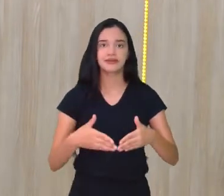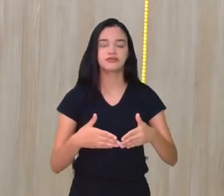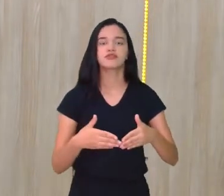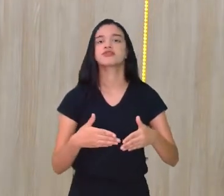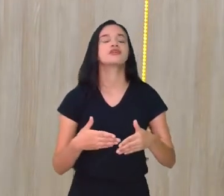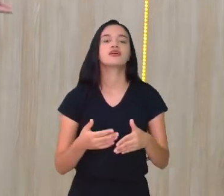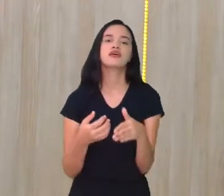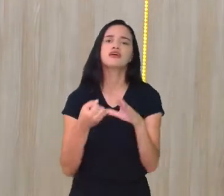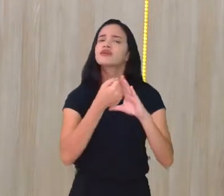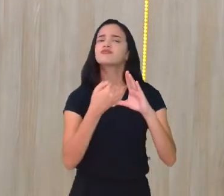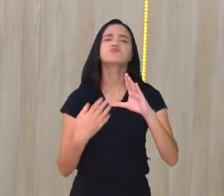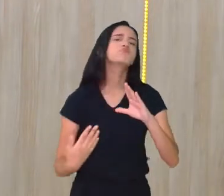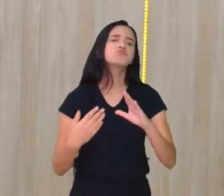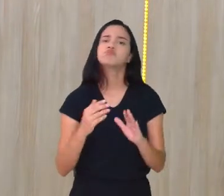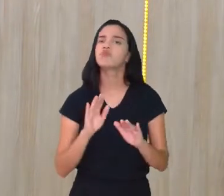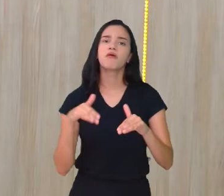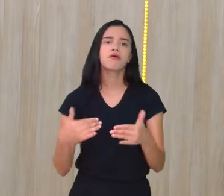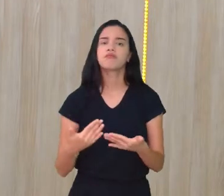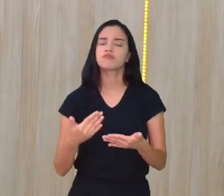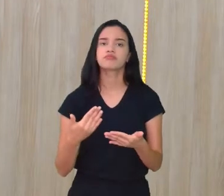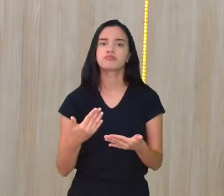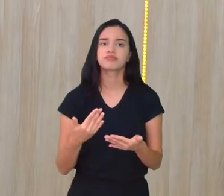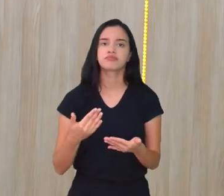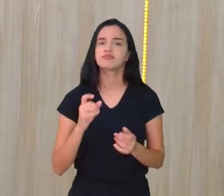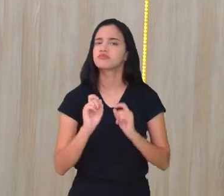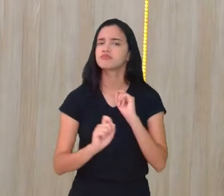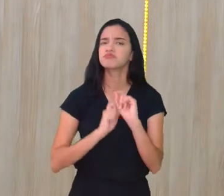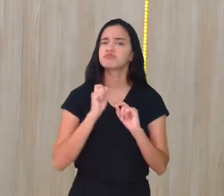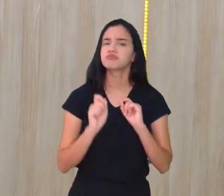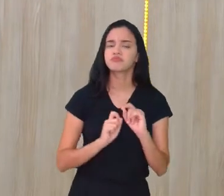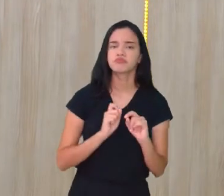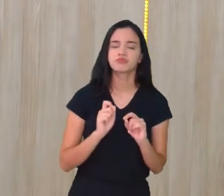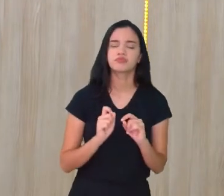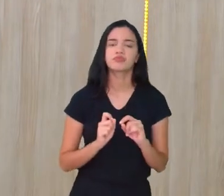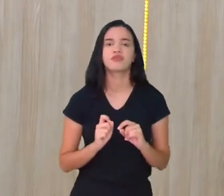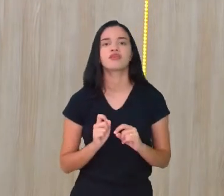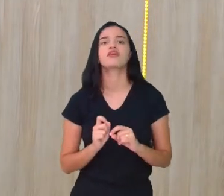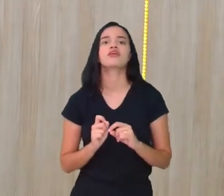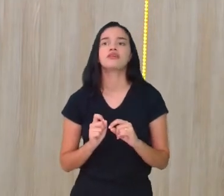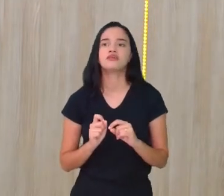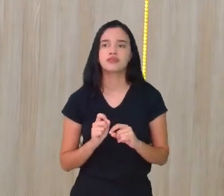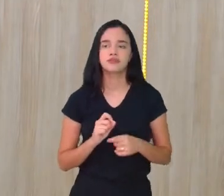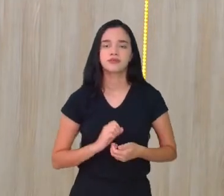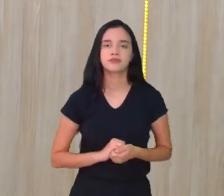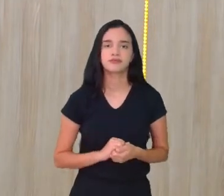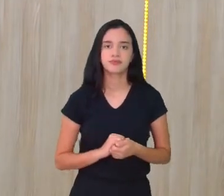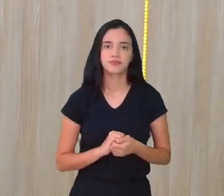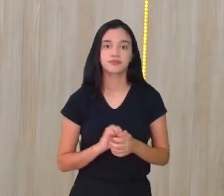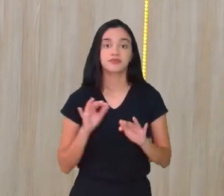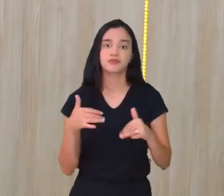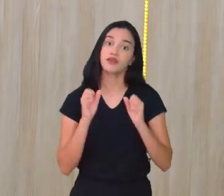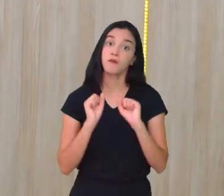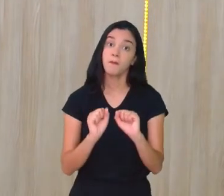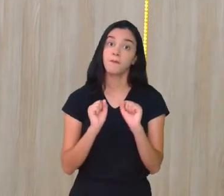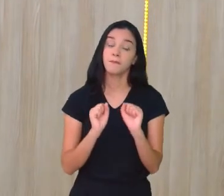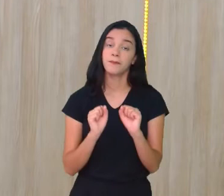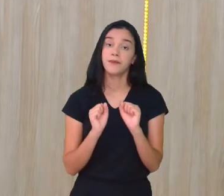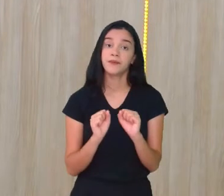Que características são essas, professor? Características pode ser